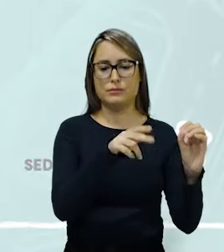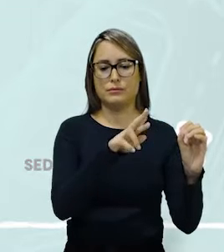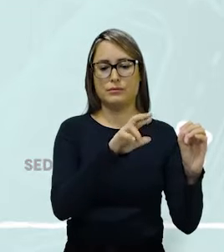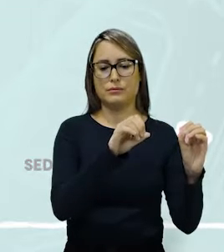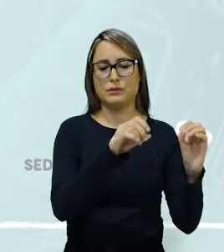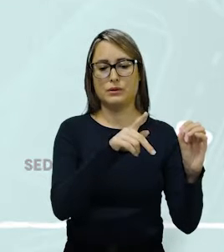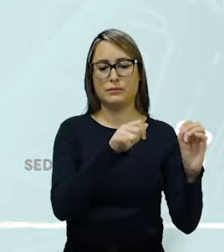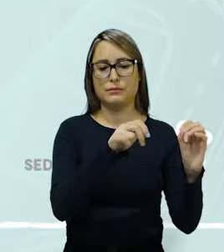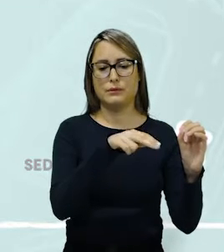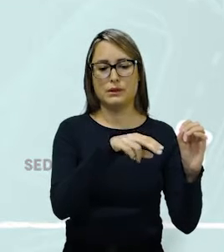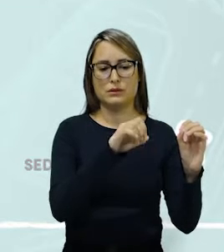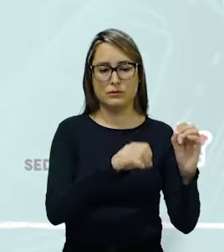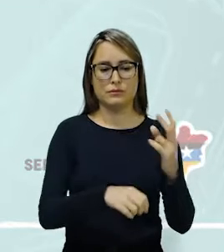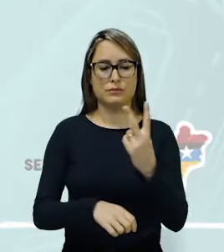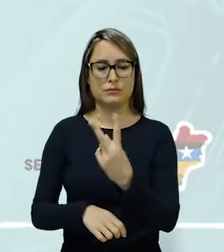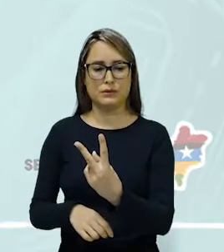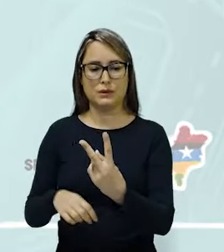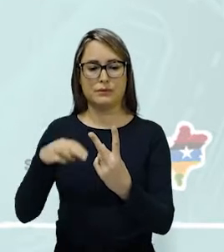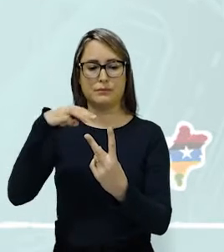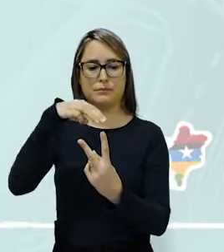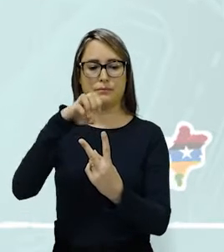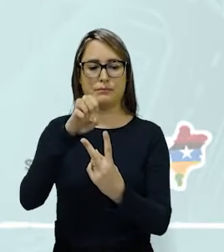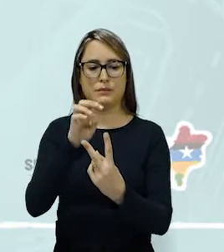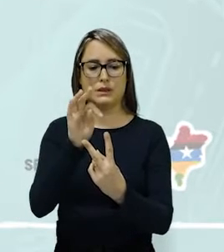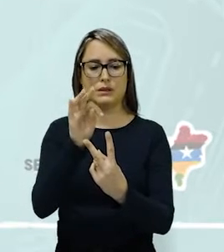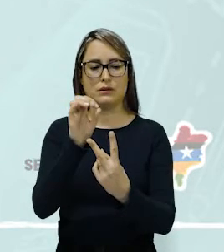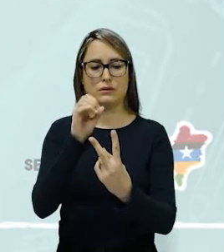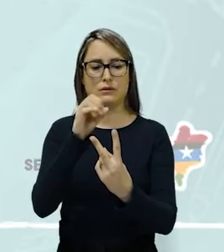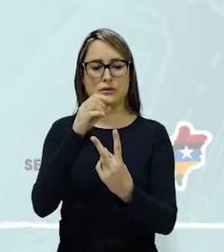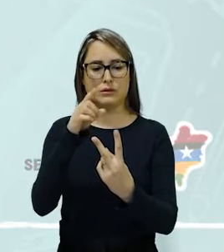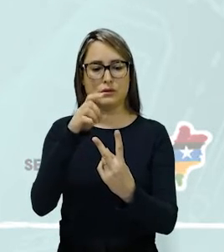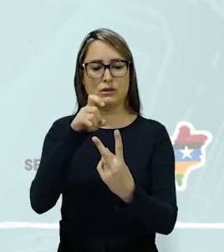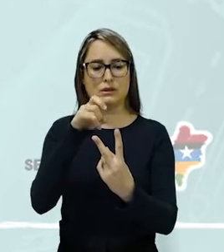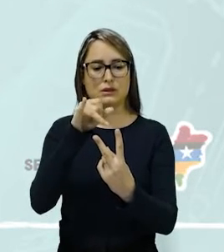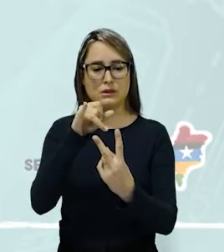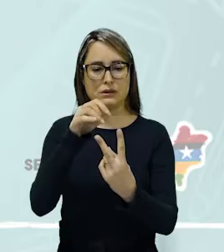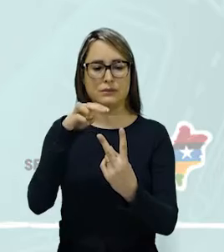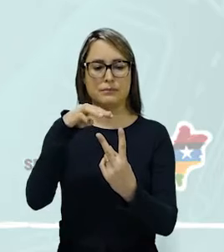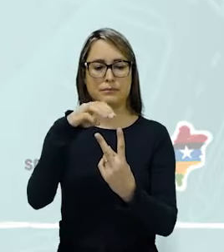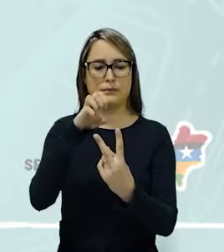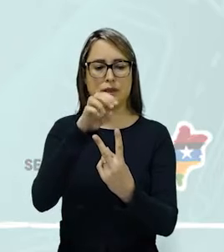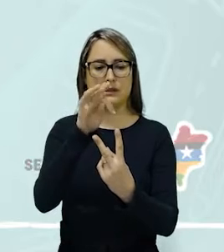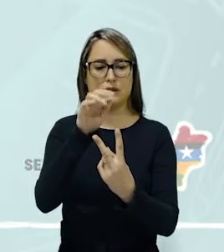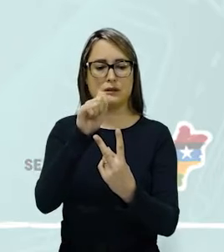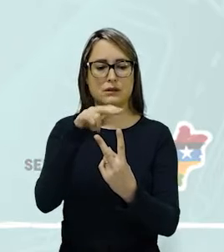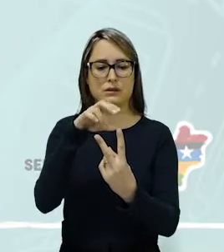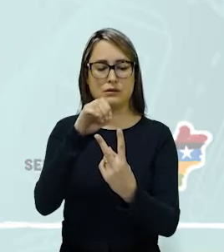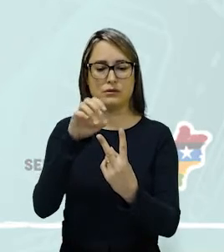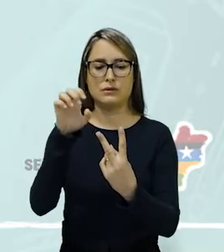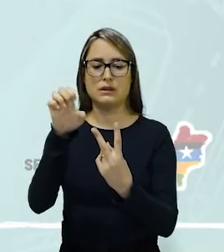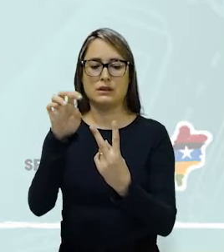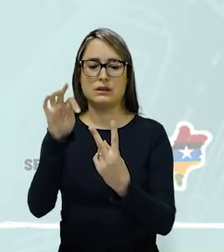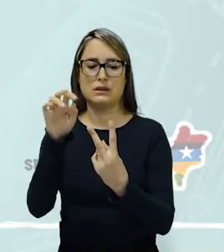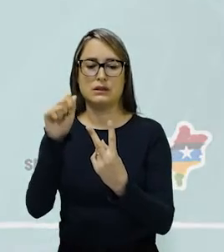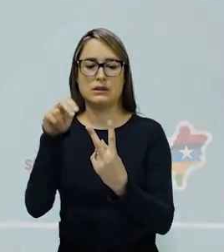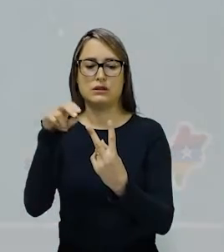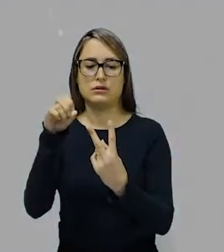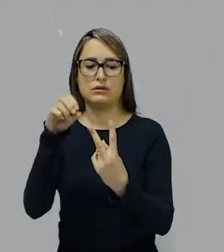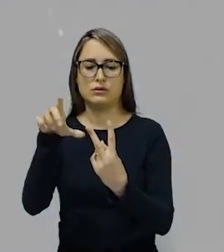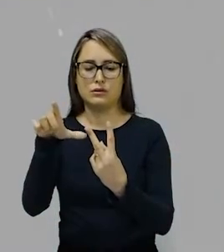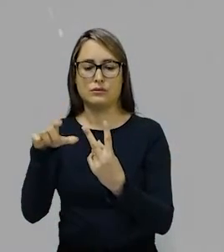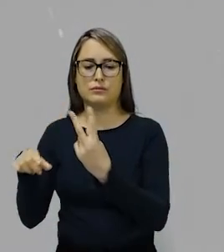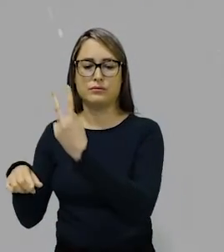2-clorometilpropano, 1-clorobutano. Eles são, respectivamente, isômeros de... Bom,